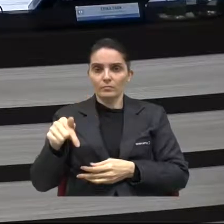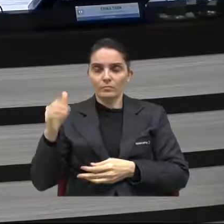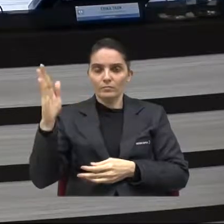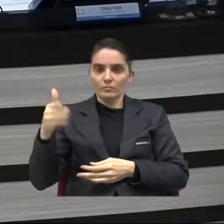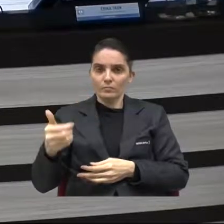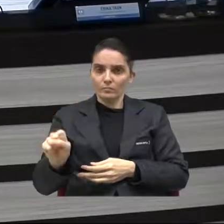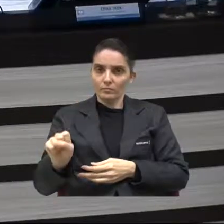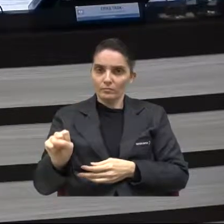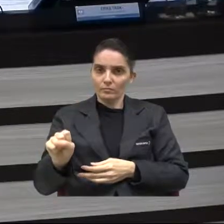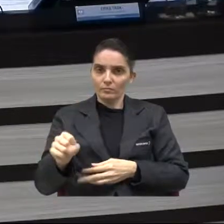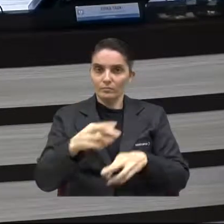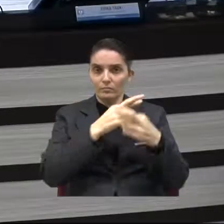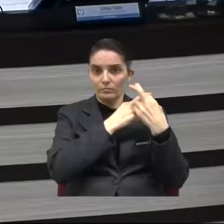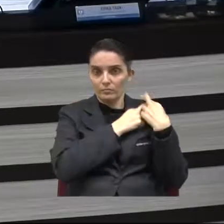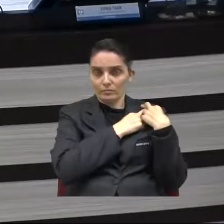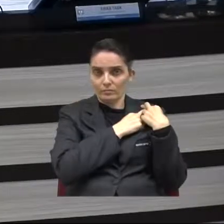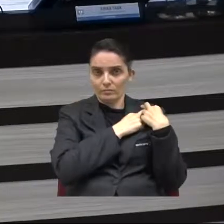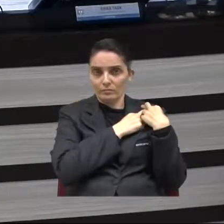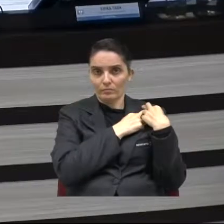3.267/2018, de autoria da...